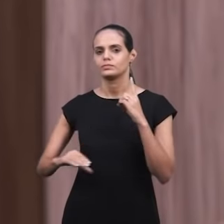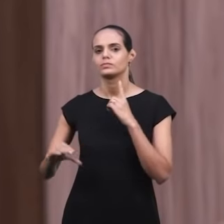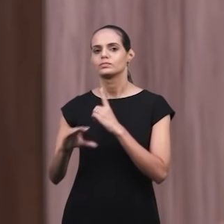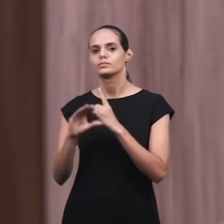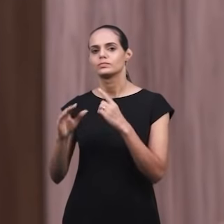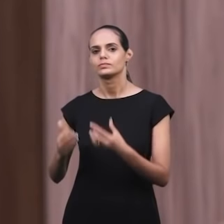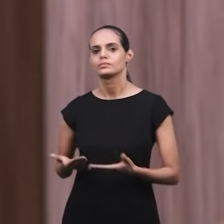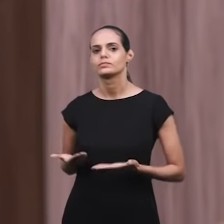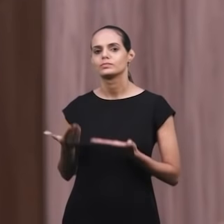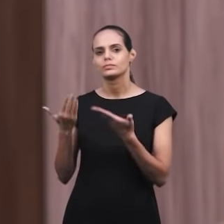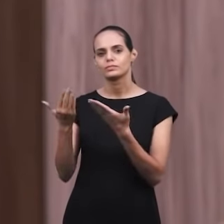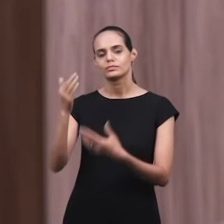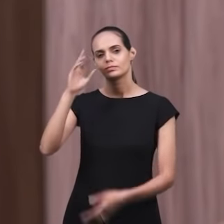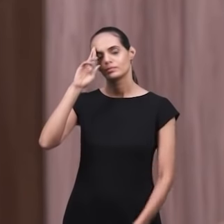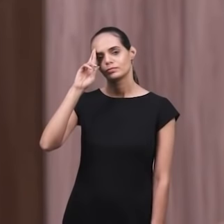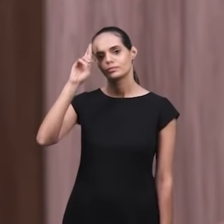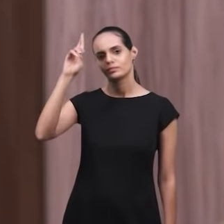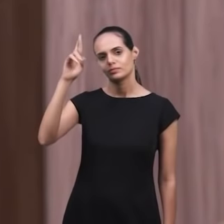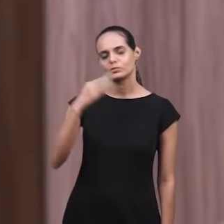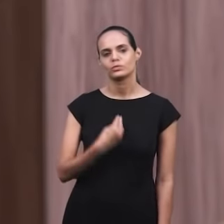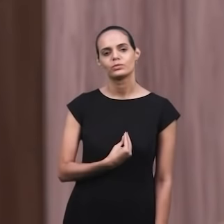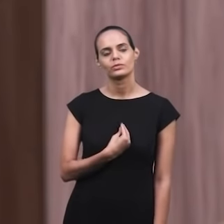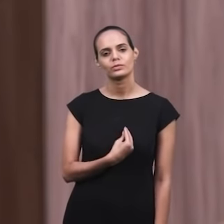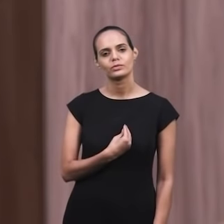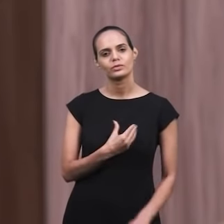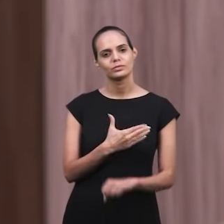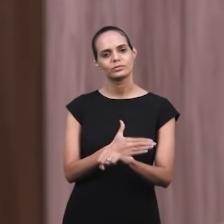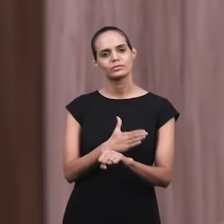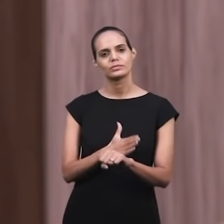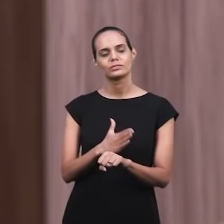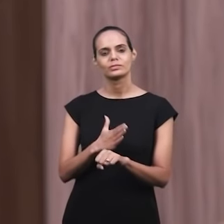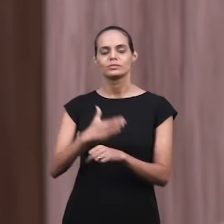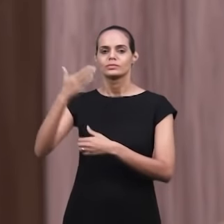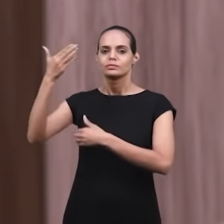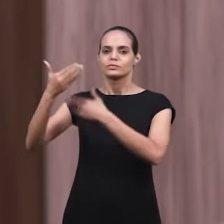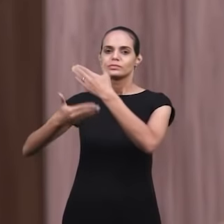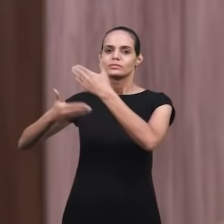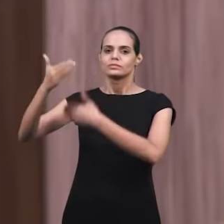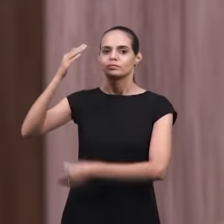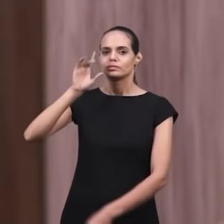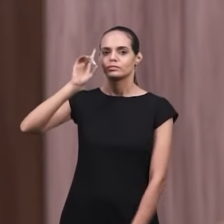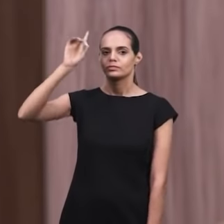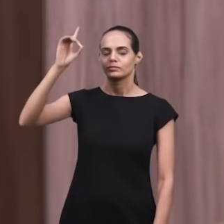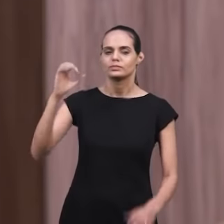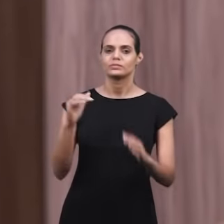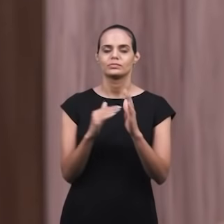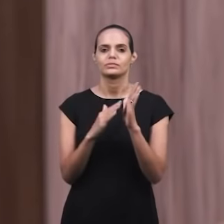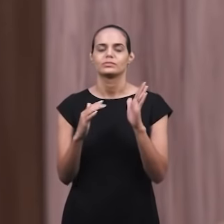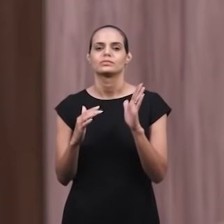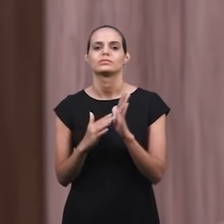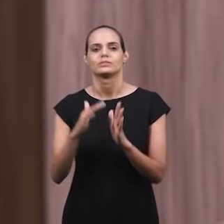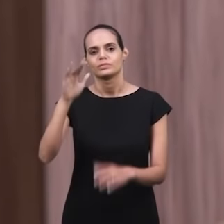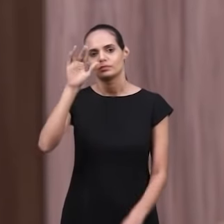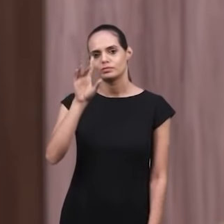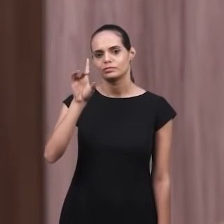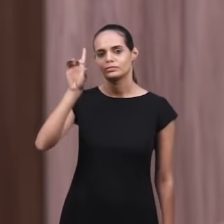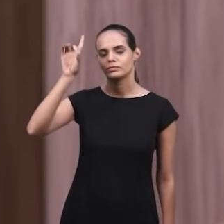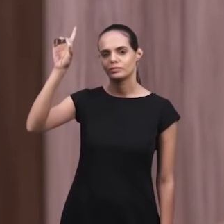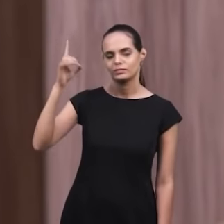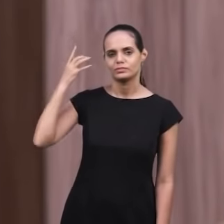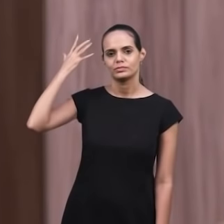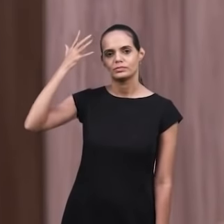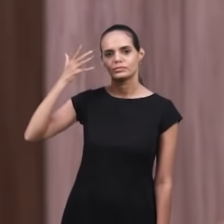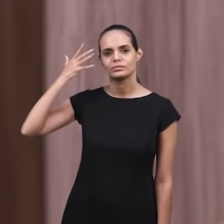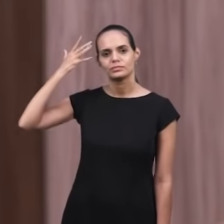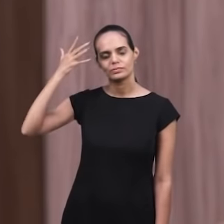Senhor, de viver alguns instantes na presença de Deus, louvando a Ele, ouvindo a mensagem